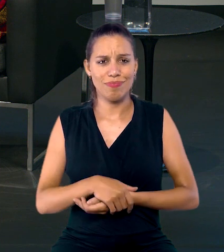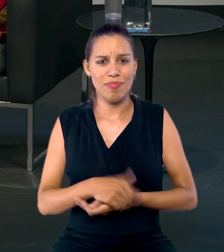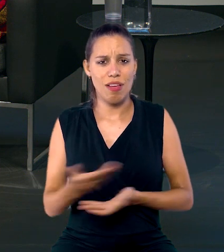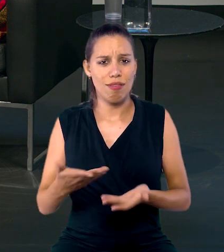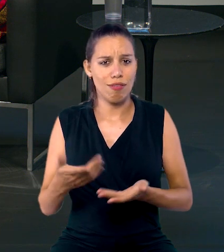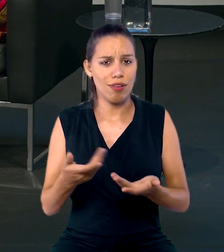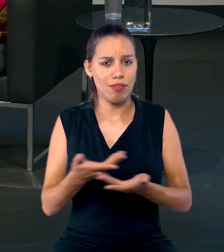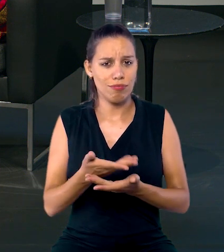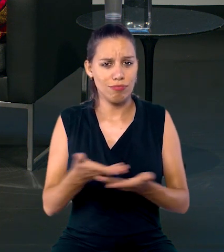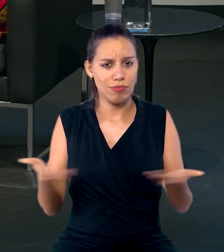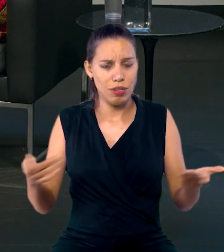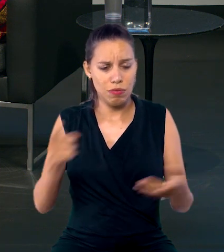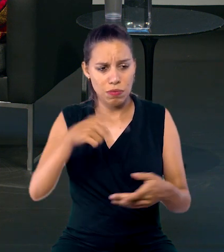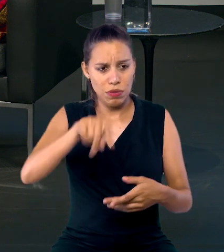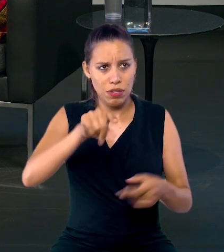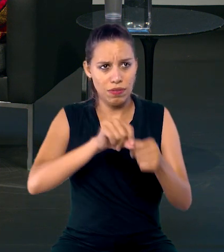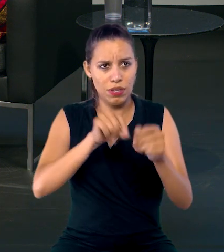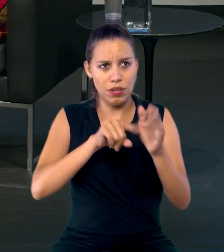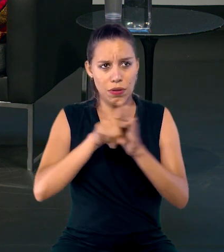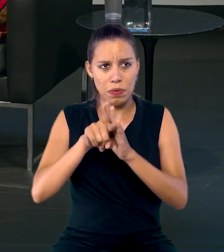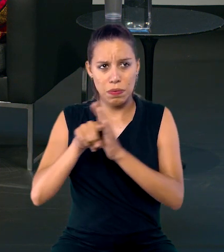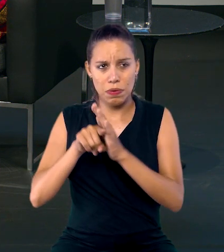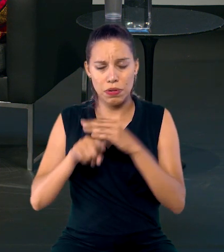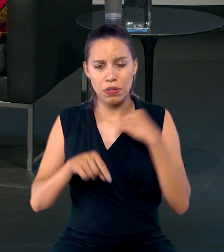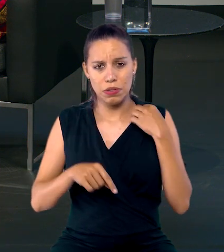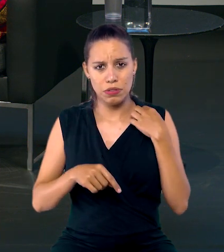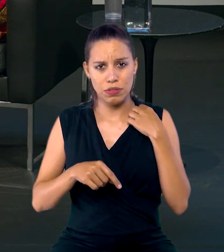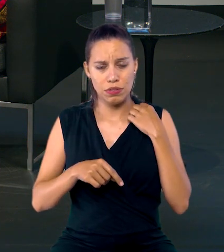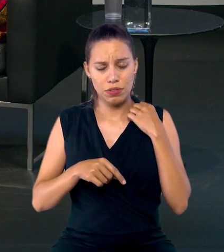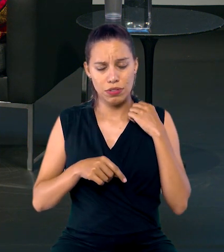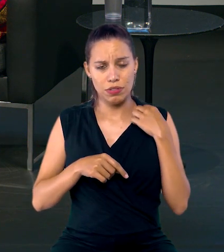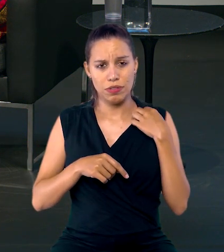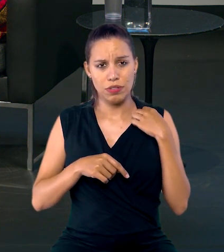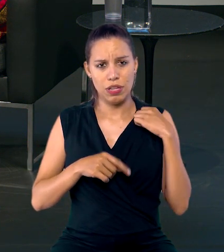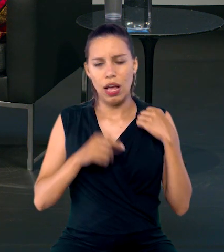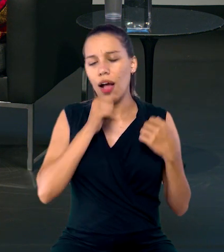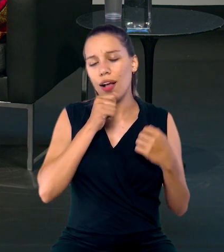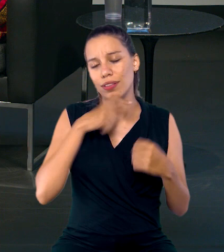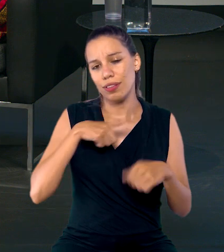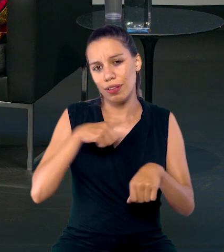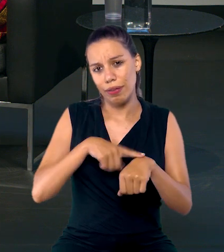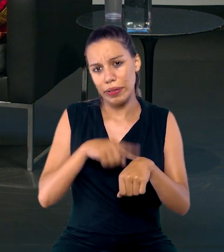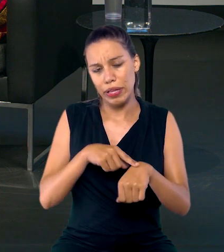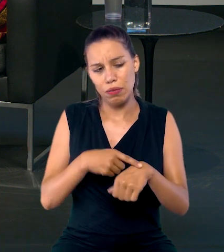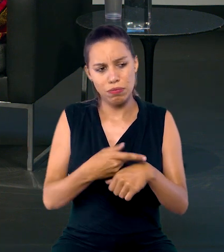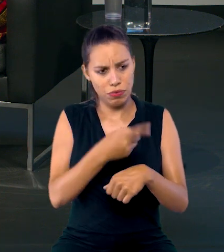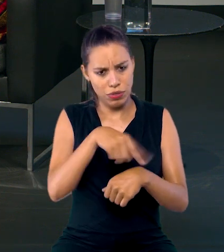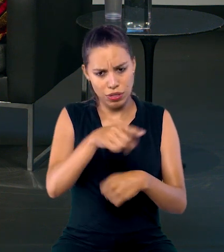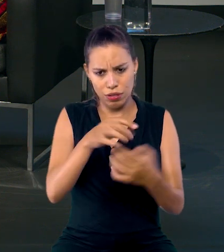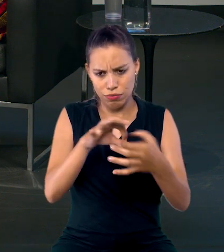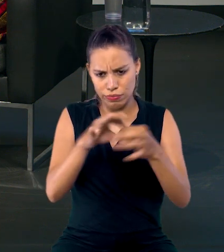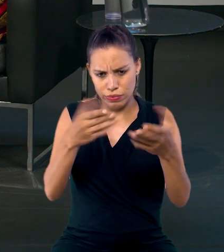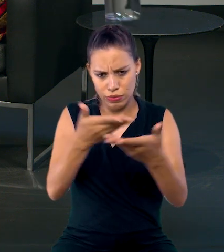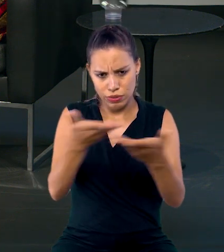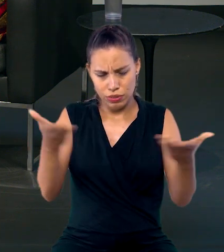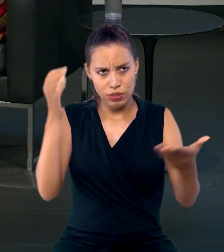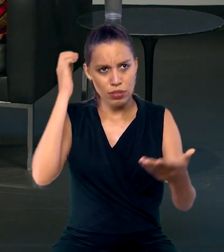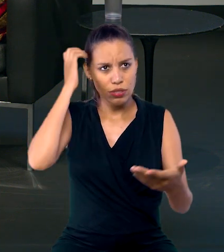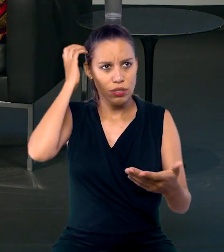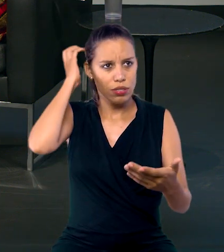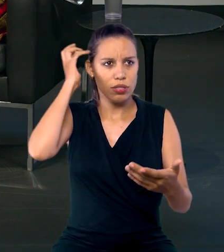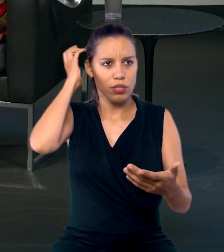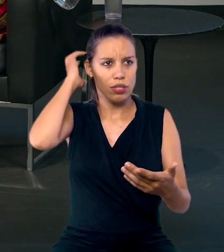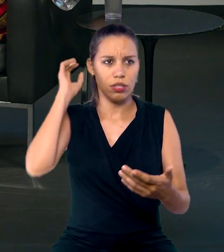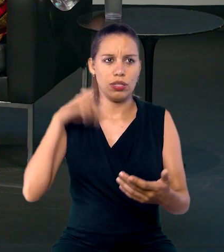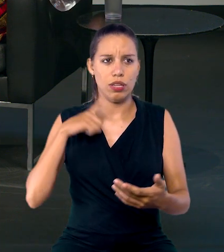A gente vai abrir agora para vocês. Temos ainda um tempinho para as questões. Fiquem à vontade. Acho que a gente